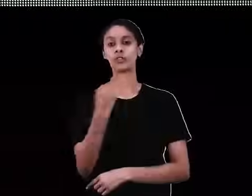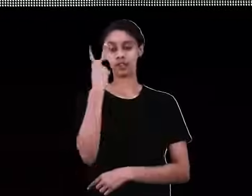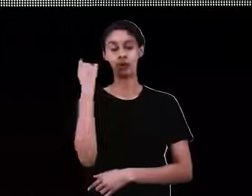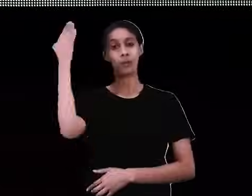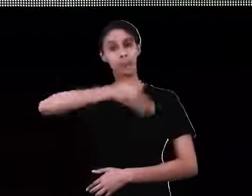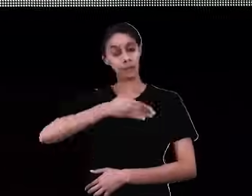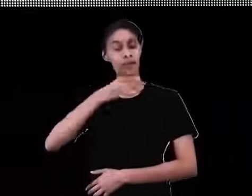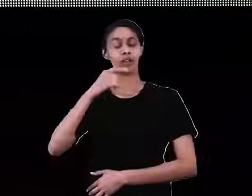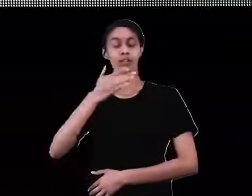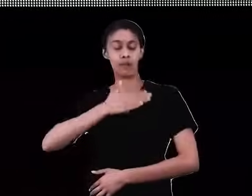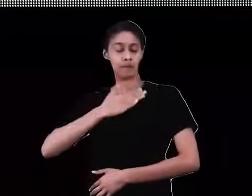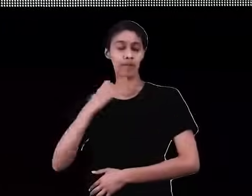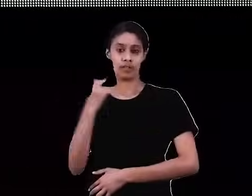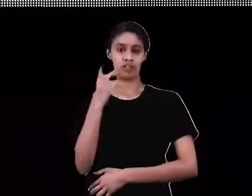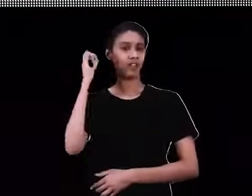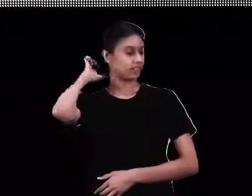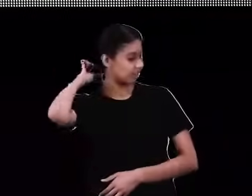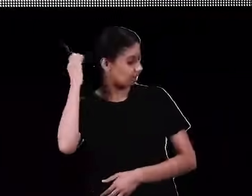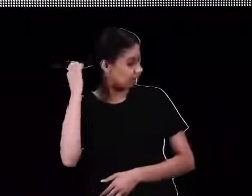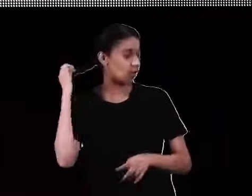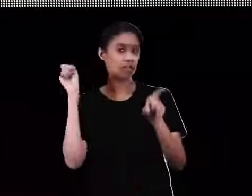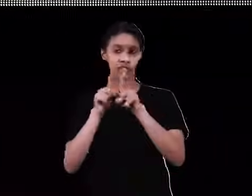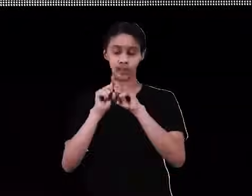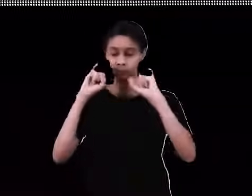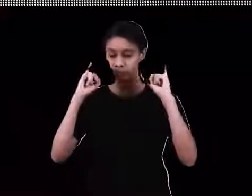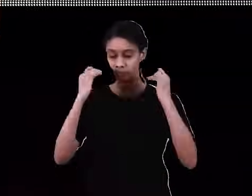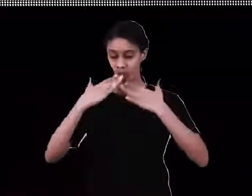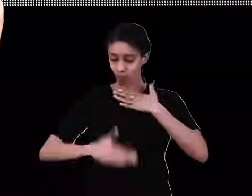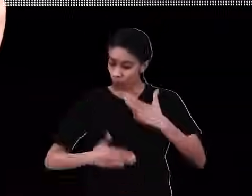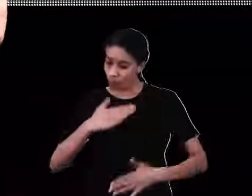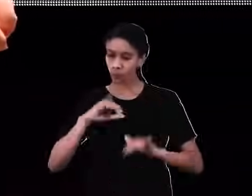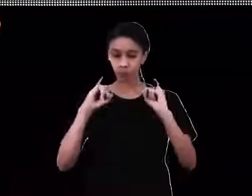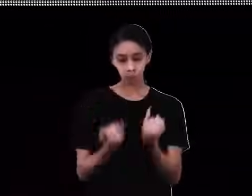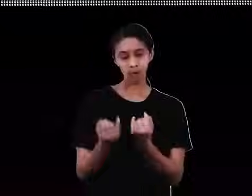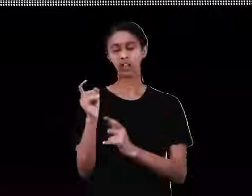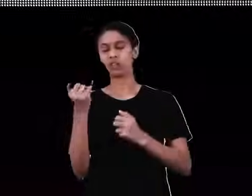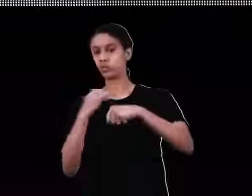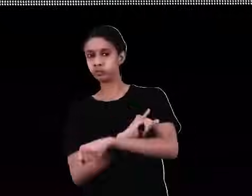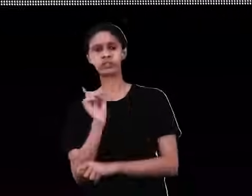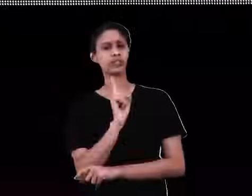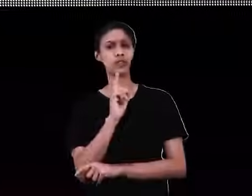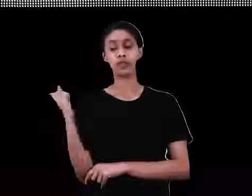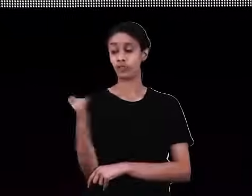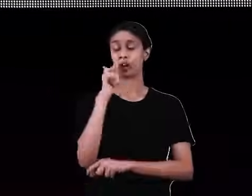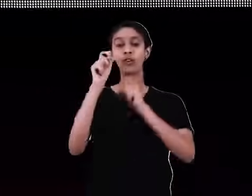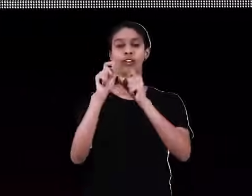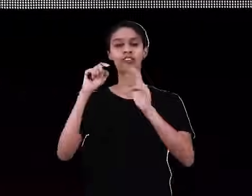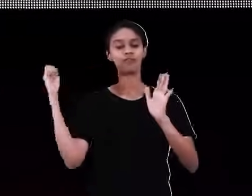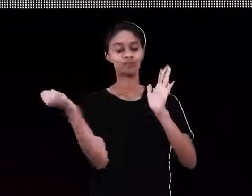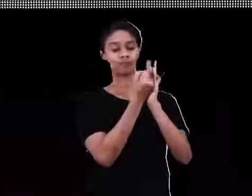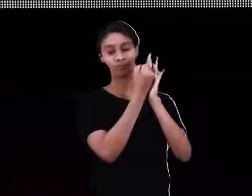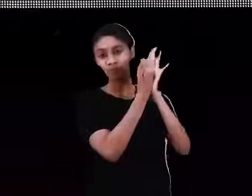seu? Não é a cor do nosso cabelo, nem o corpo, nem se a gente tá magra, se a gente não tá. Não, gente, o nosso valor está no preço pago por nós